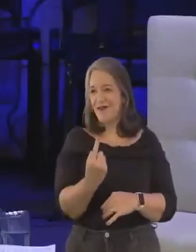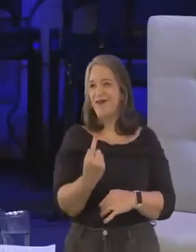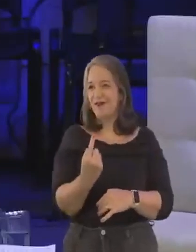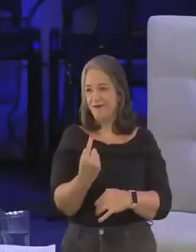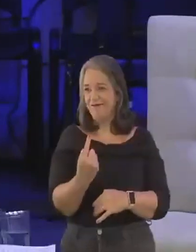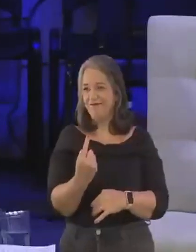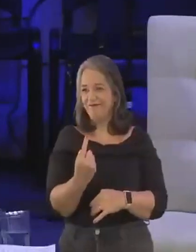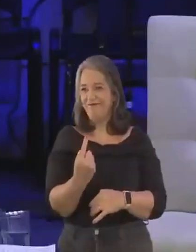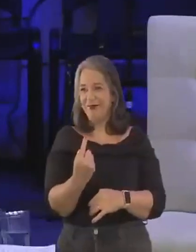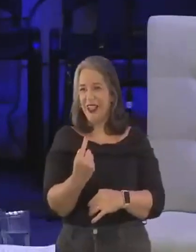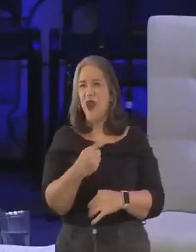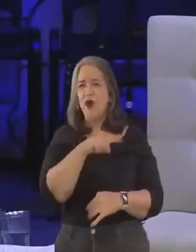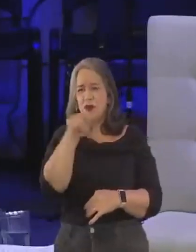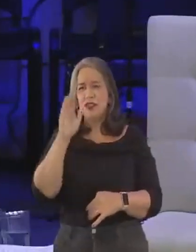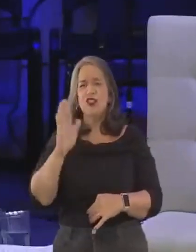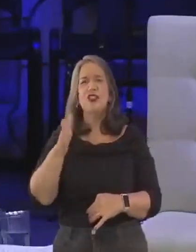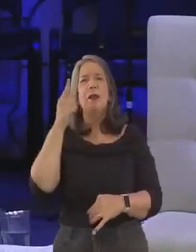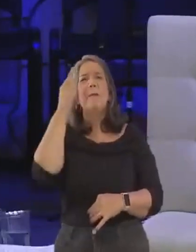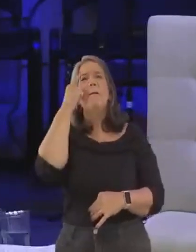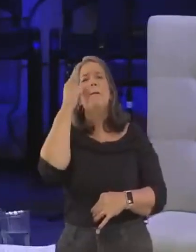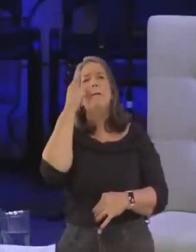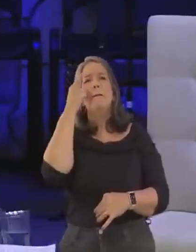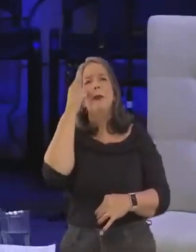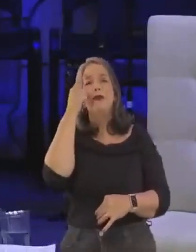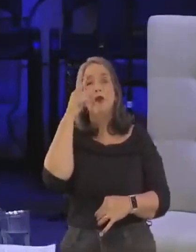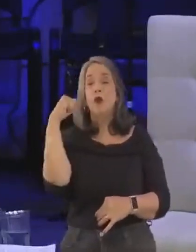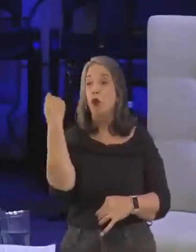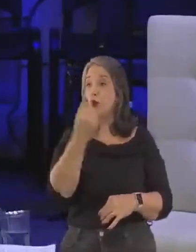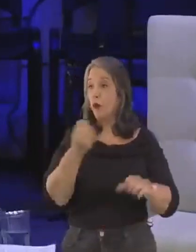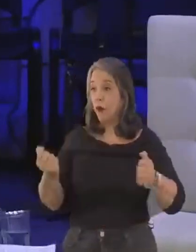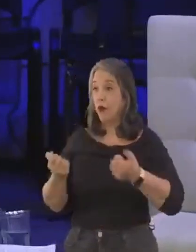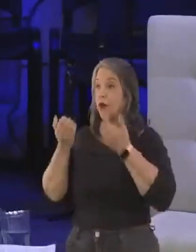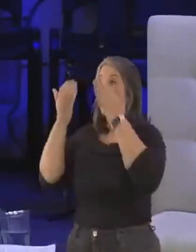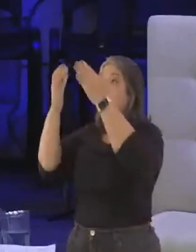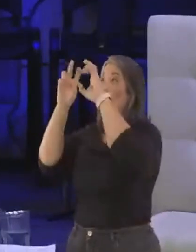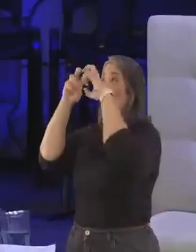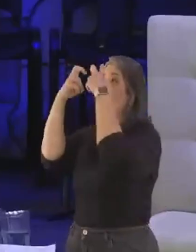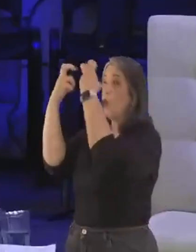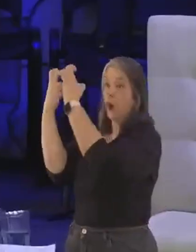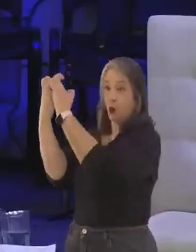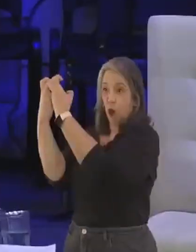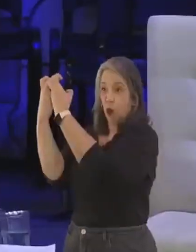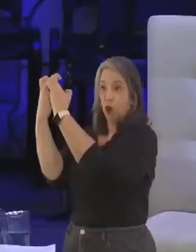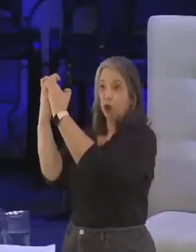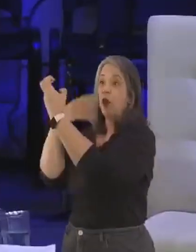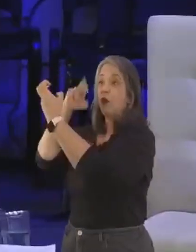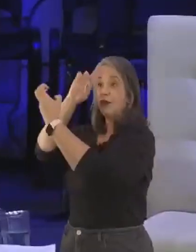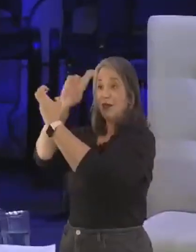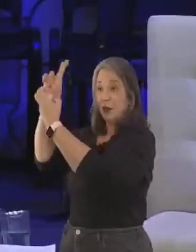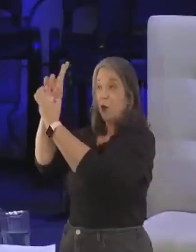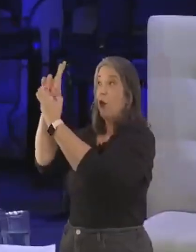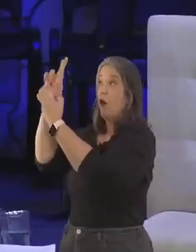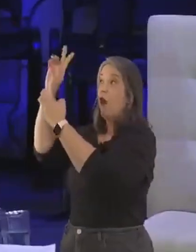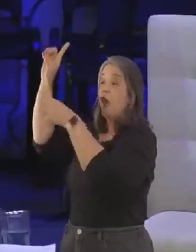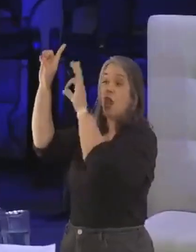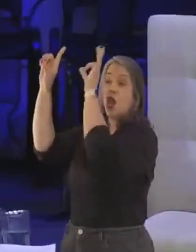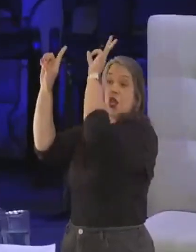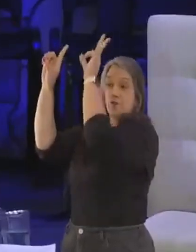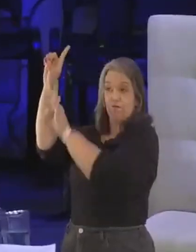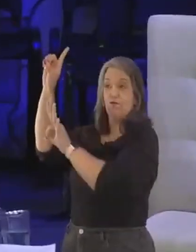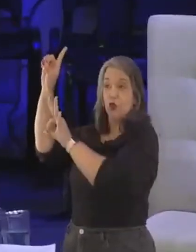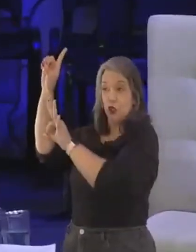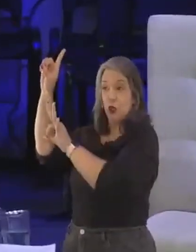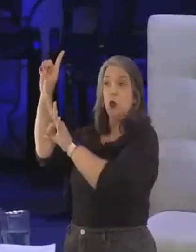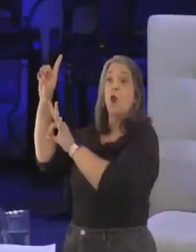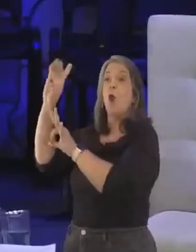nós estamos prestando culto a um Deus que é digno de toda a honra, de toda a glória, de todo louvor, e tornou-se